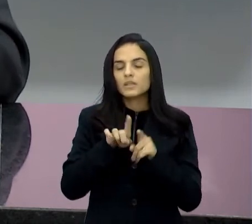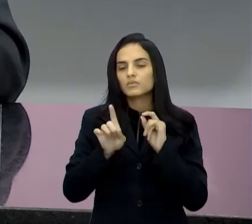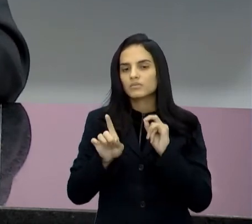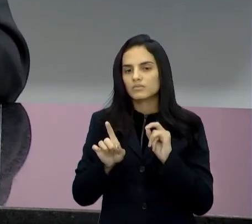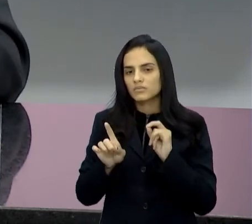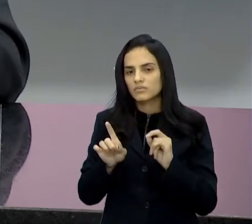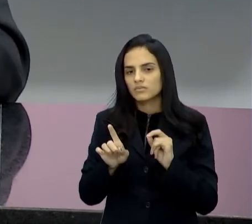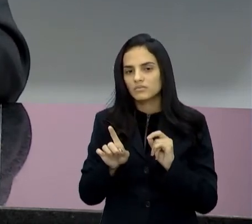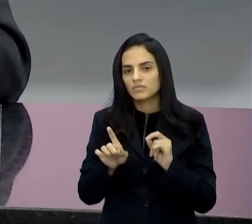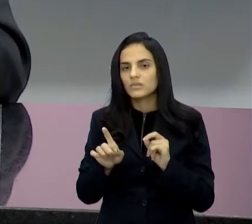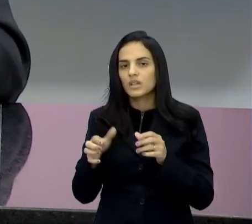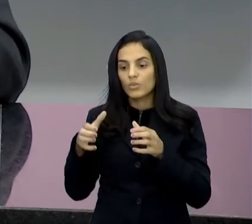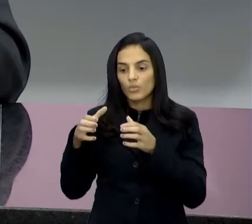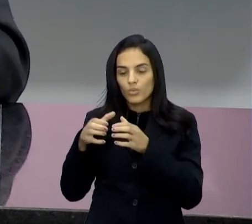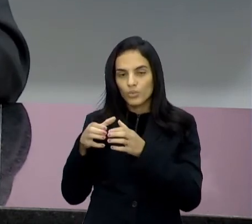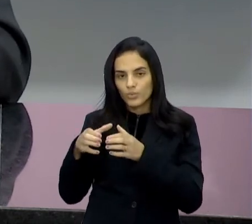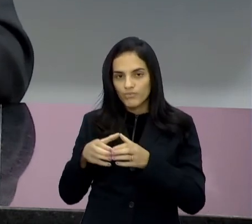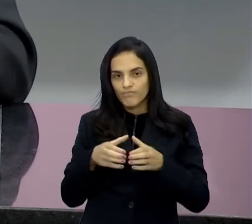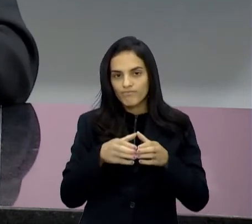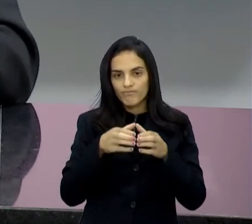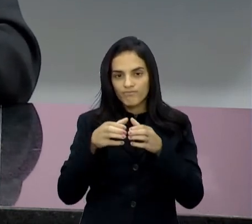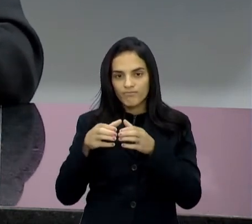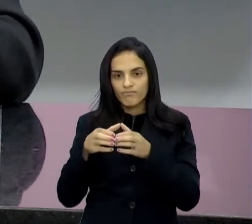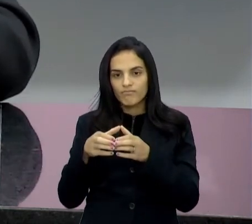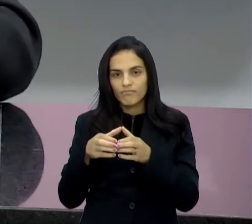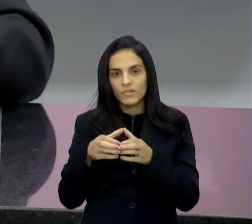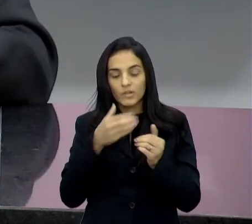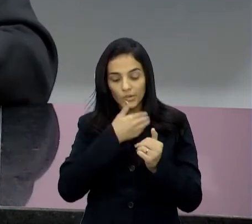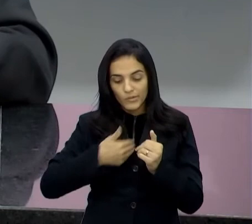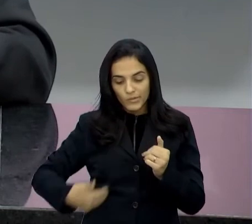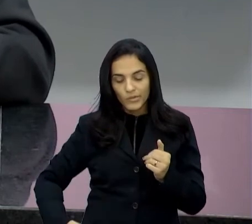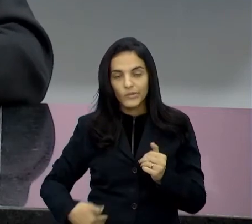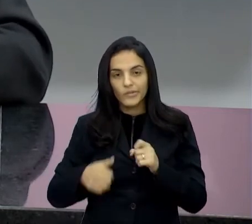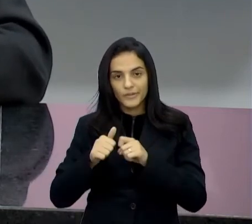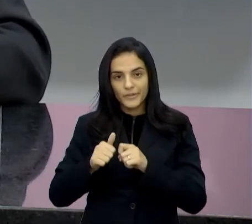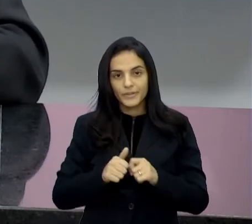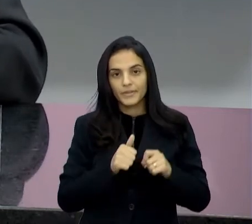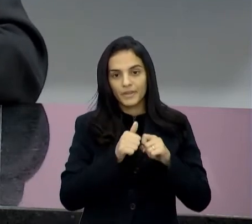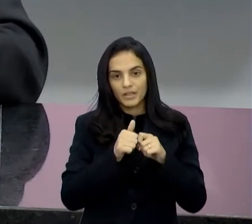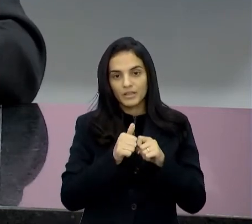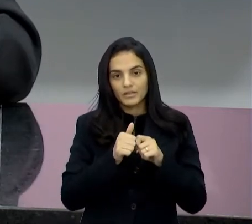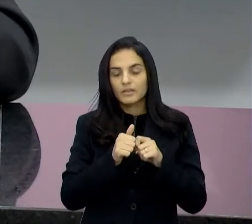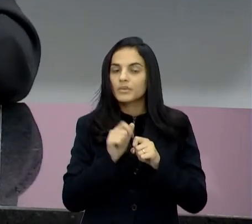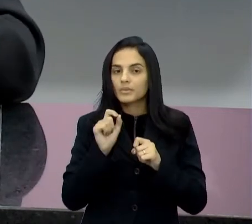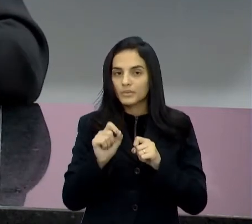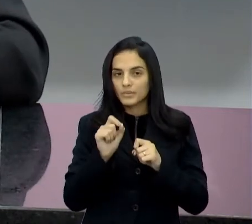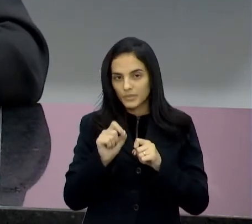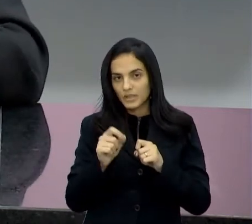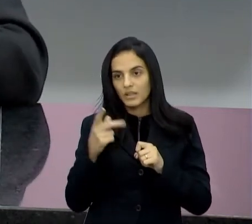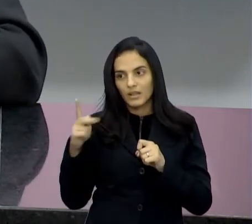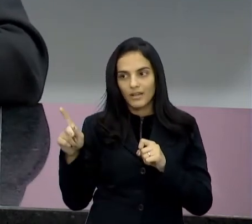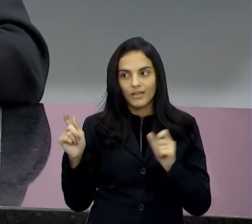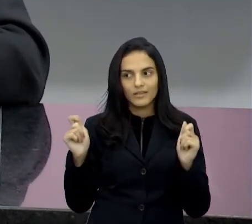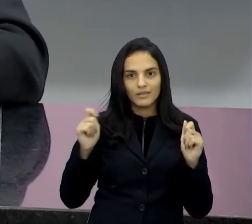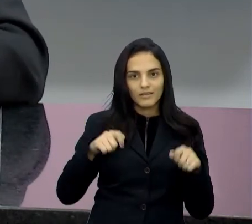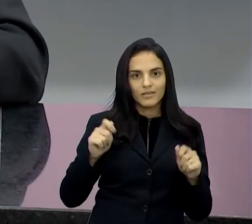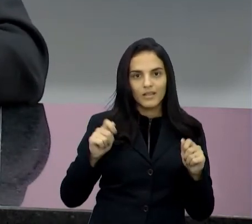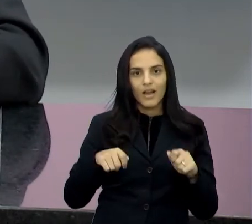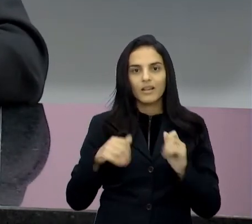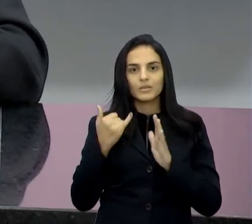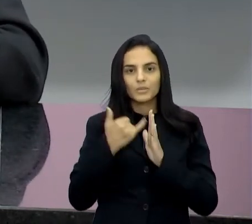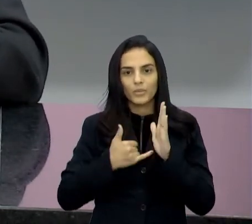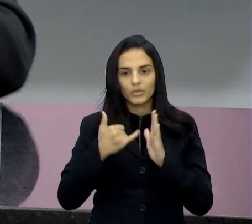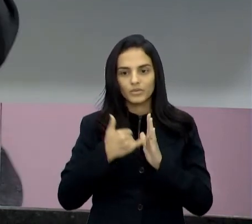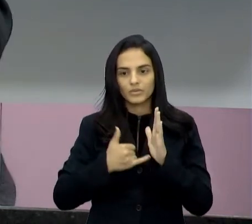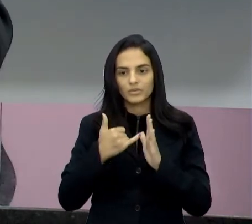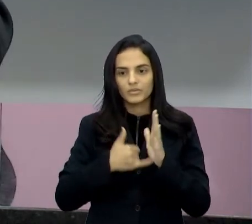questão da organização, né, que o governo vai fazer mediante ao que ele recebe de impostos,